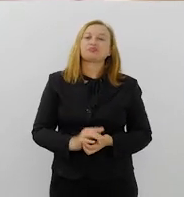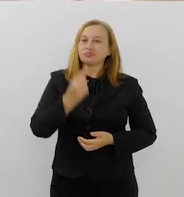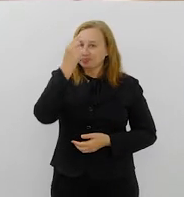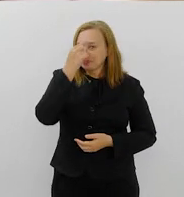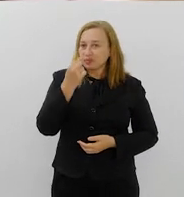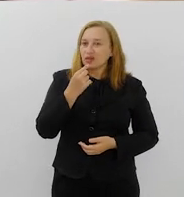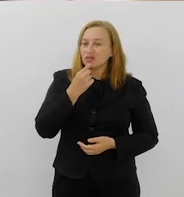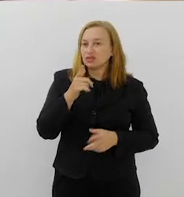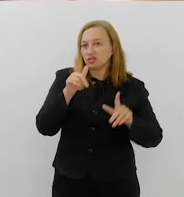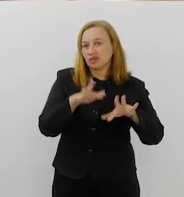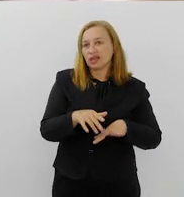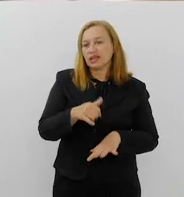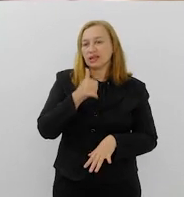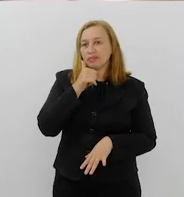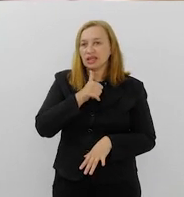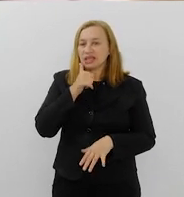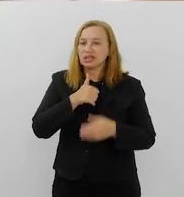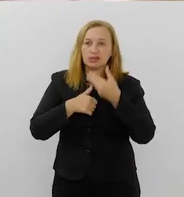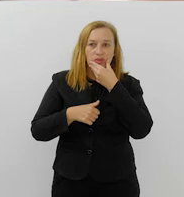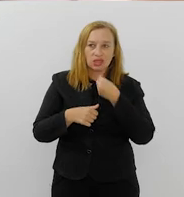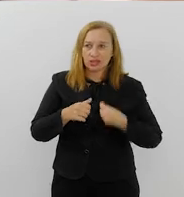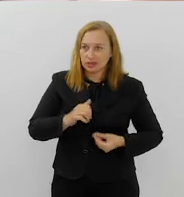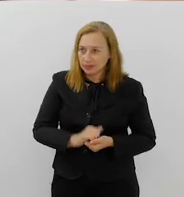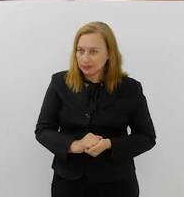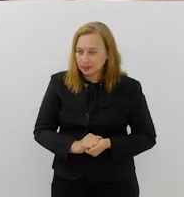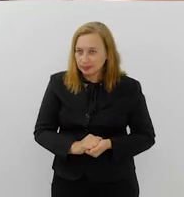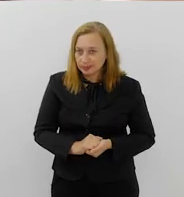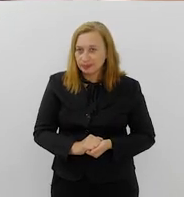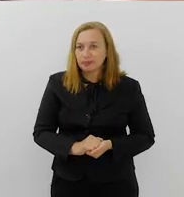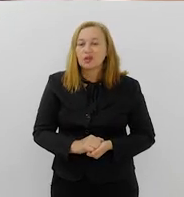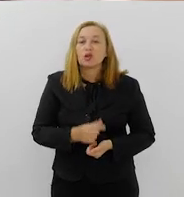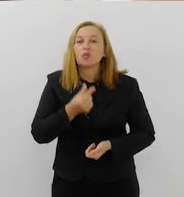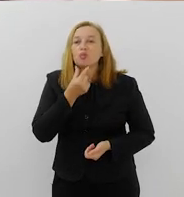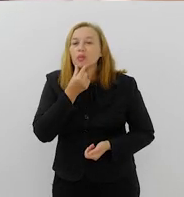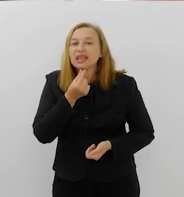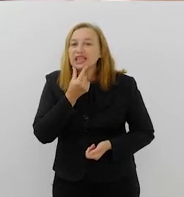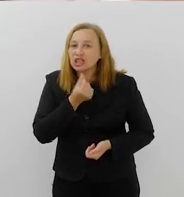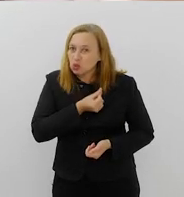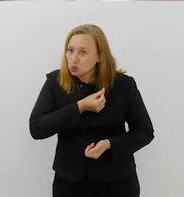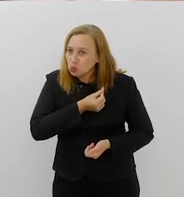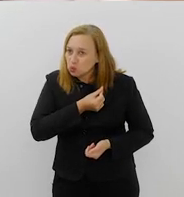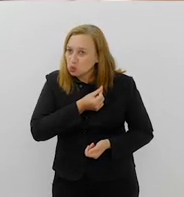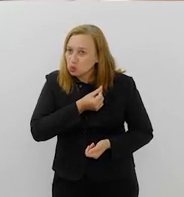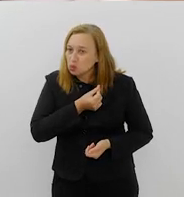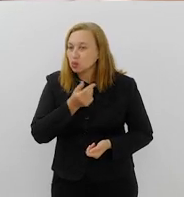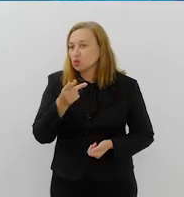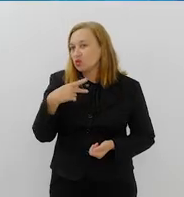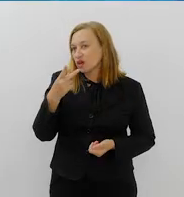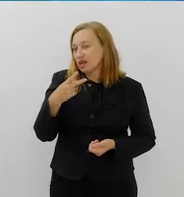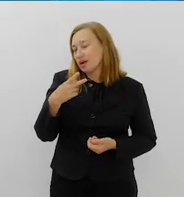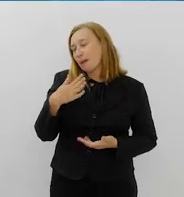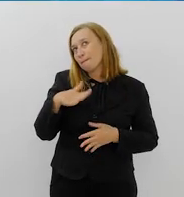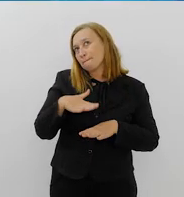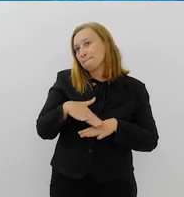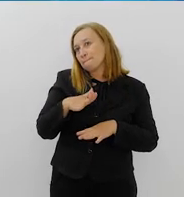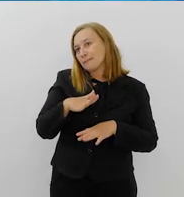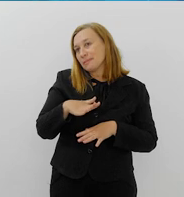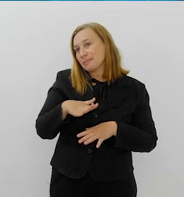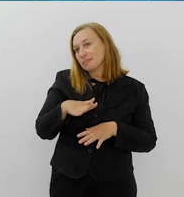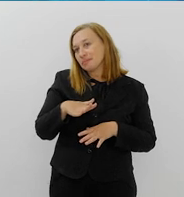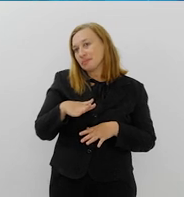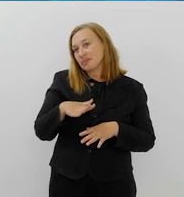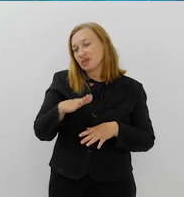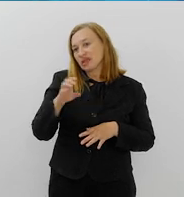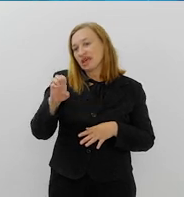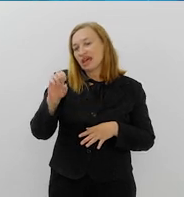Tem um perfil diferente de meninos e meninas, tá? Para os meninos, que a gente fala que eles são